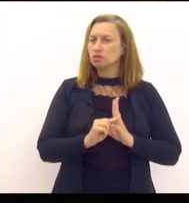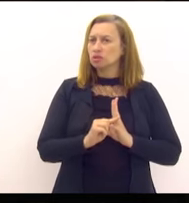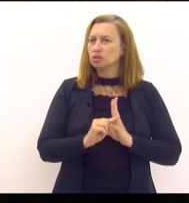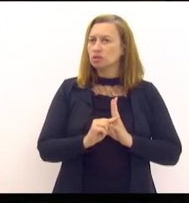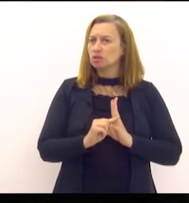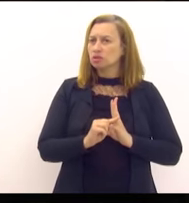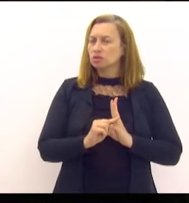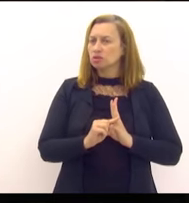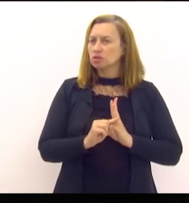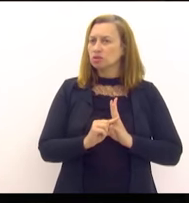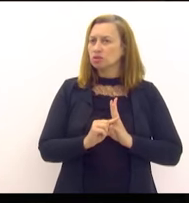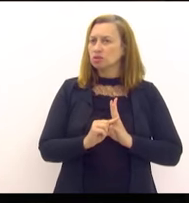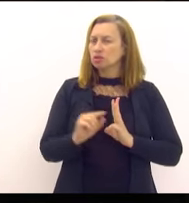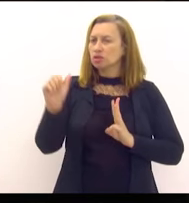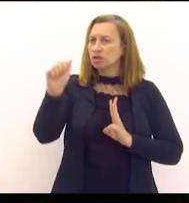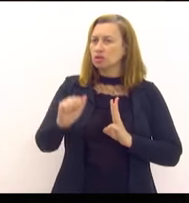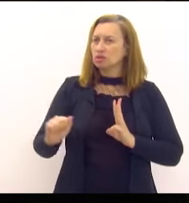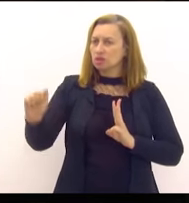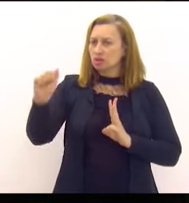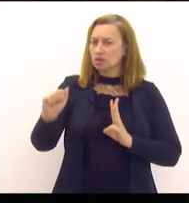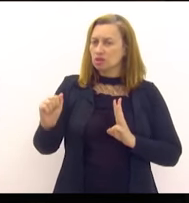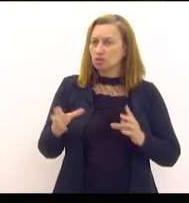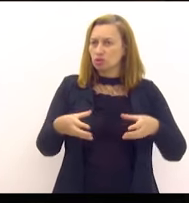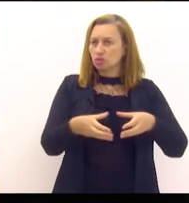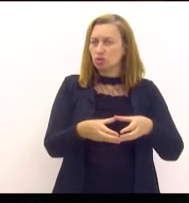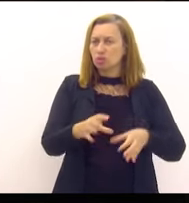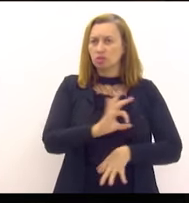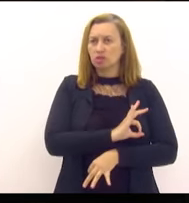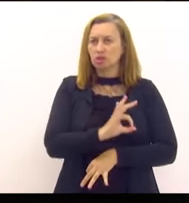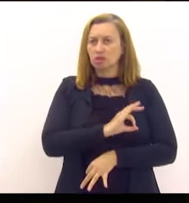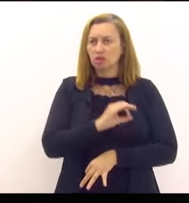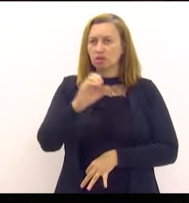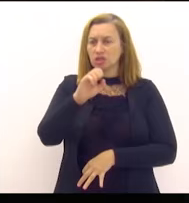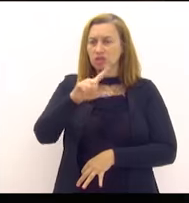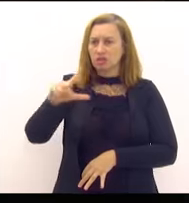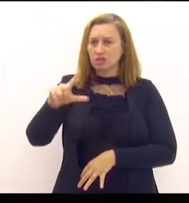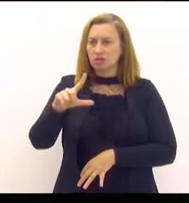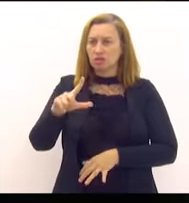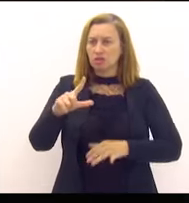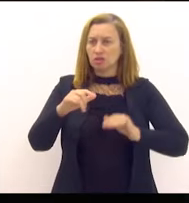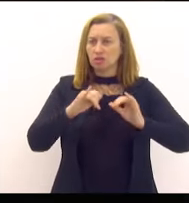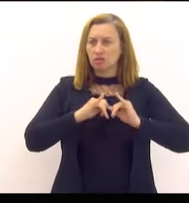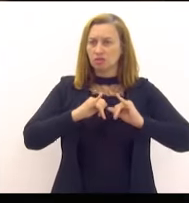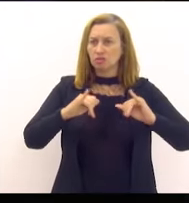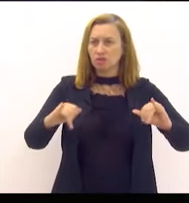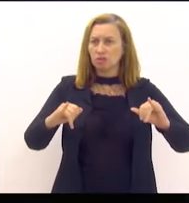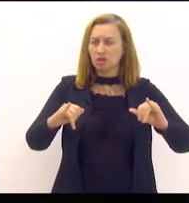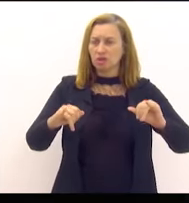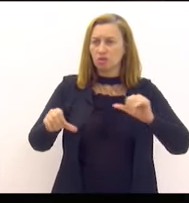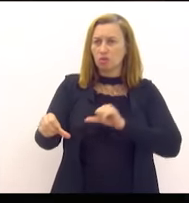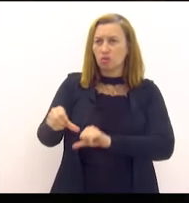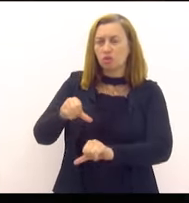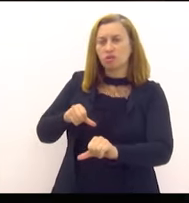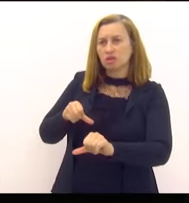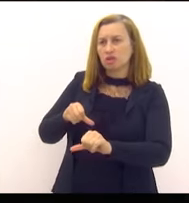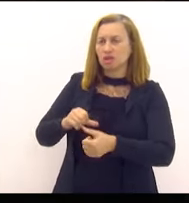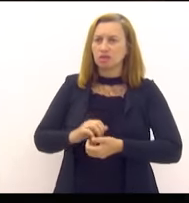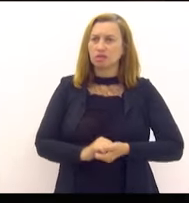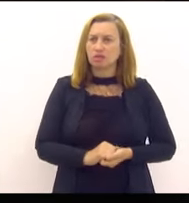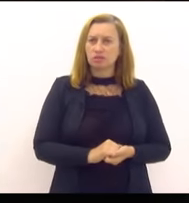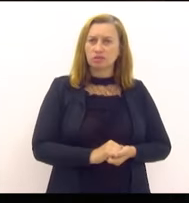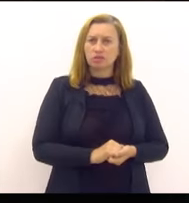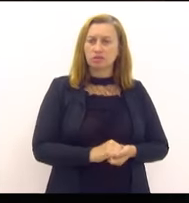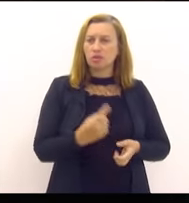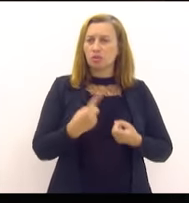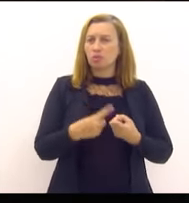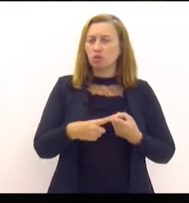as três associações de classe da categoria dos policiais civis soltaram uma nota veementemente contrária,